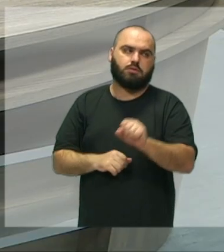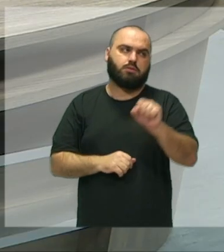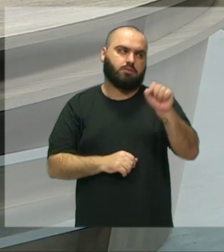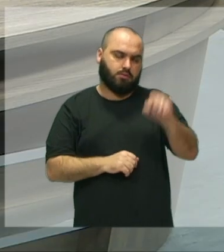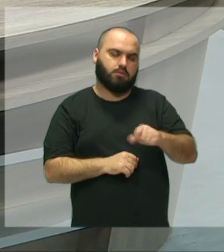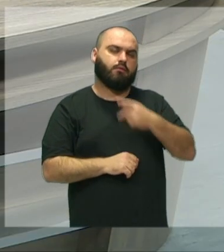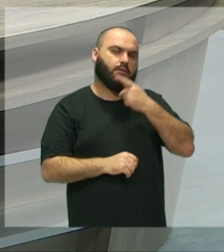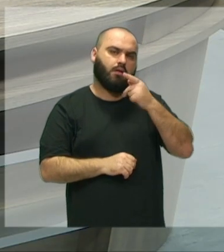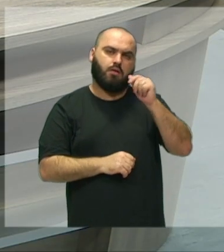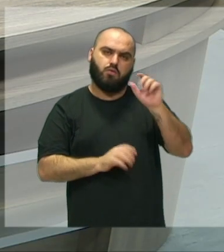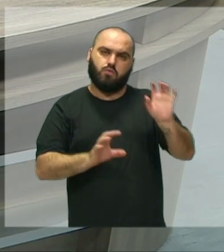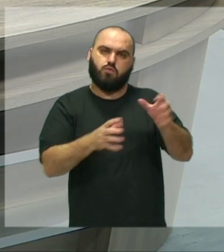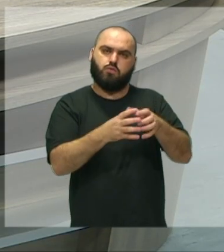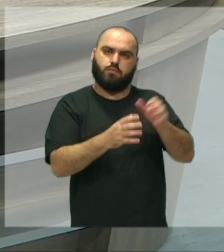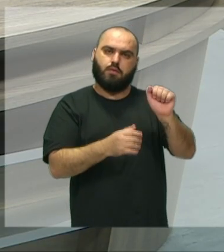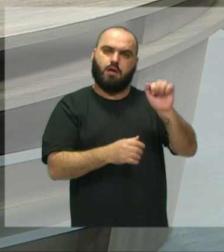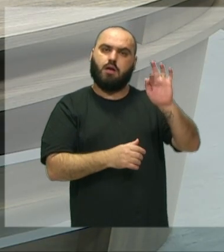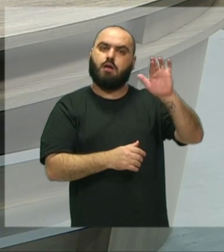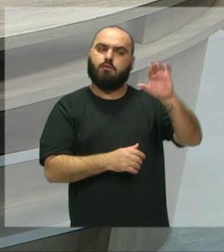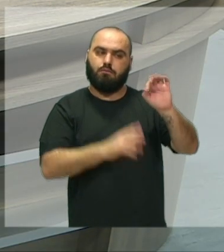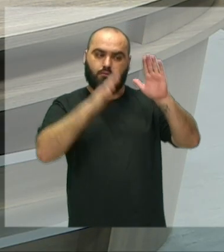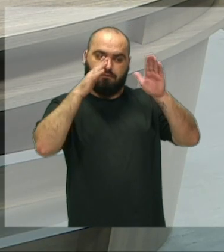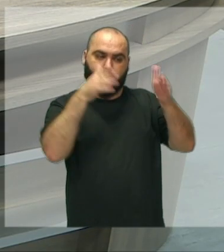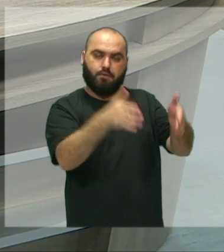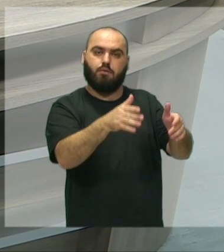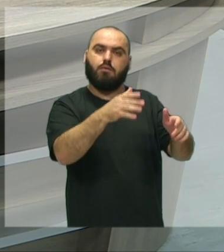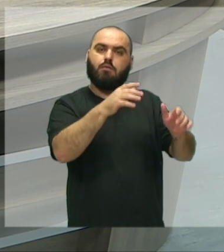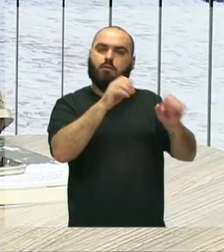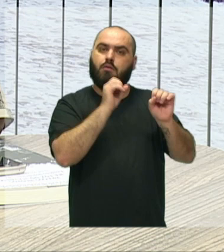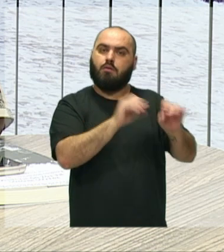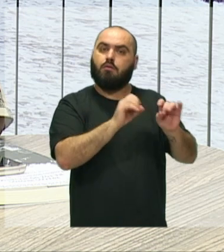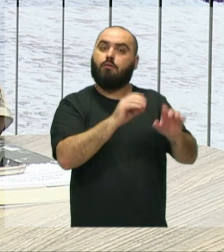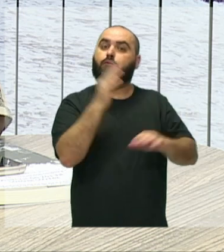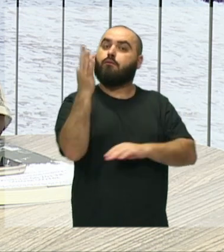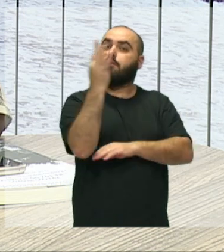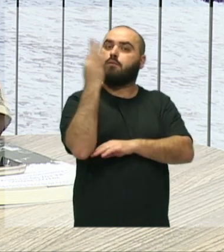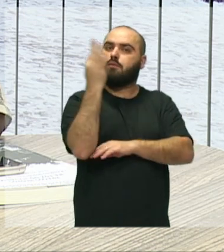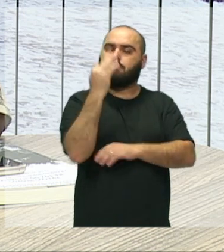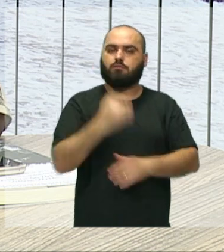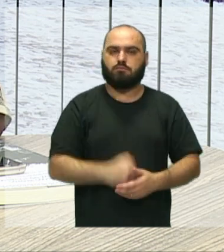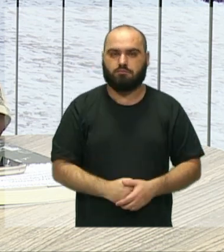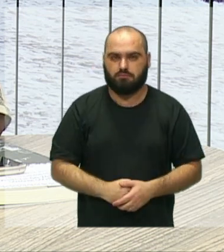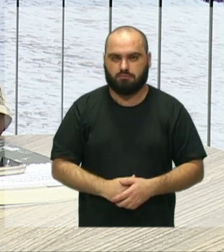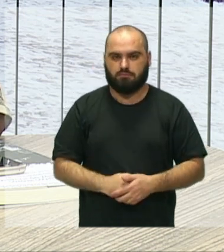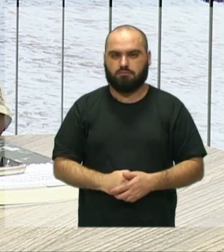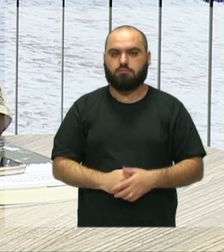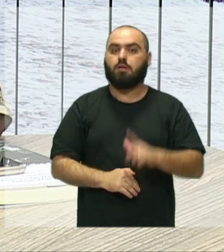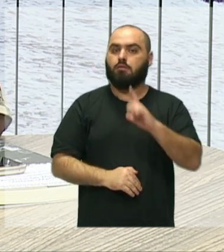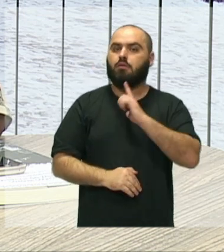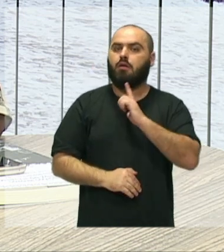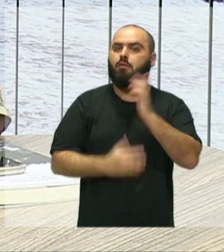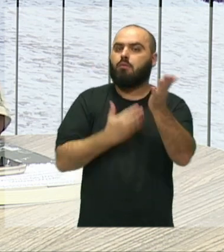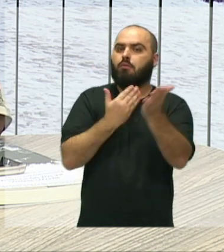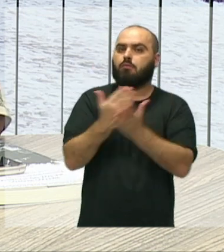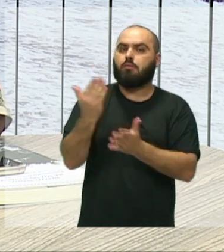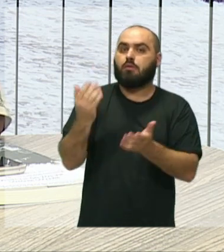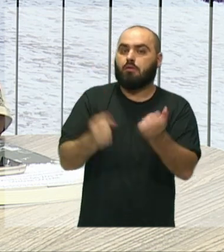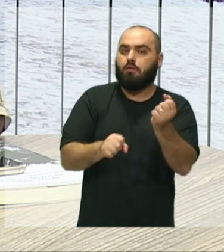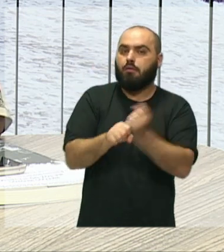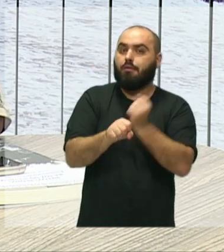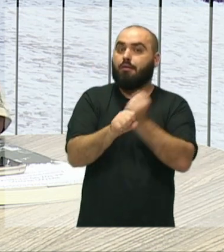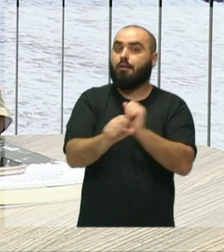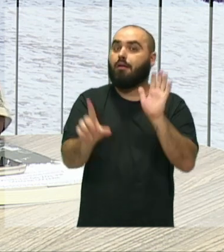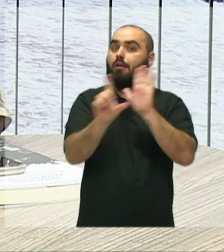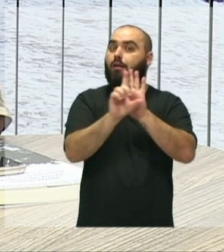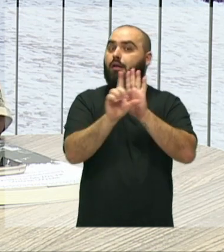Núcleo Afro centrou mais na educação, na educação formal. Tanto é que nós tivemos a iniciativa de construir leis,